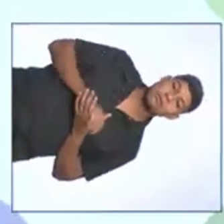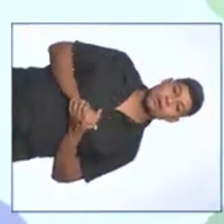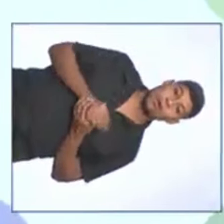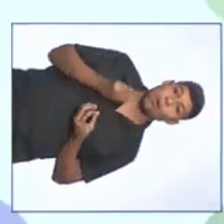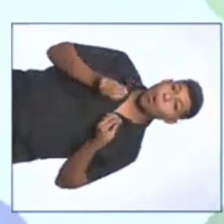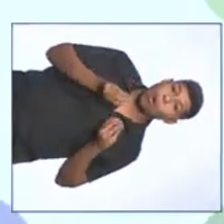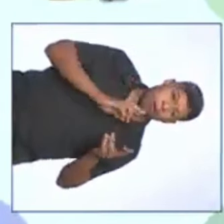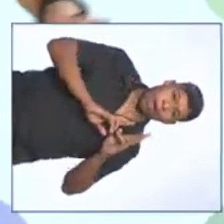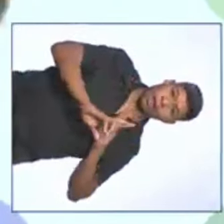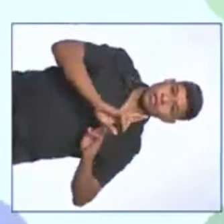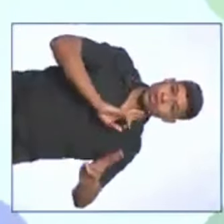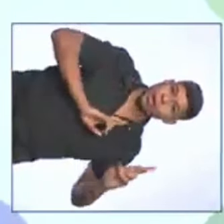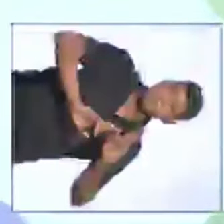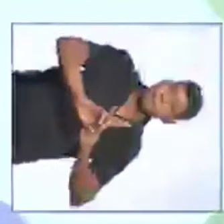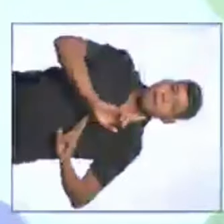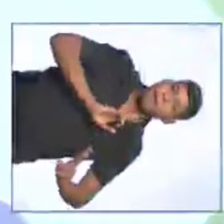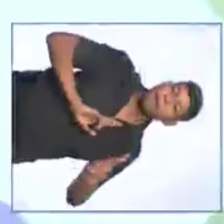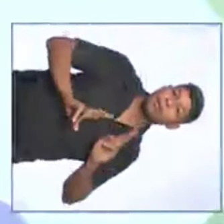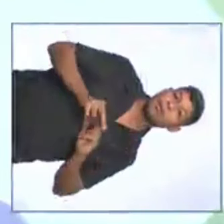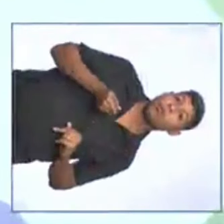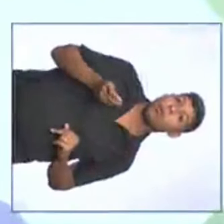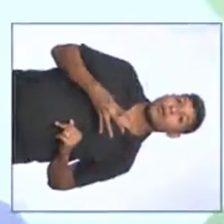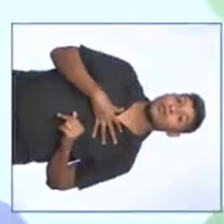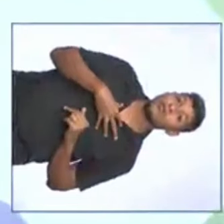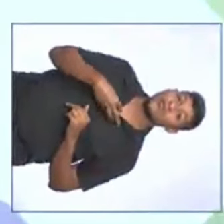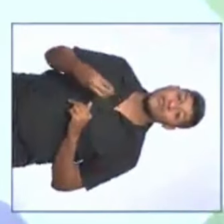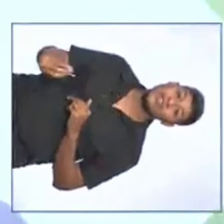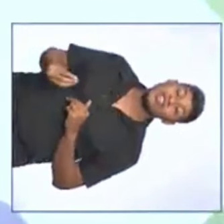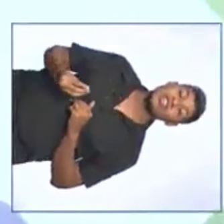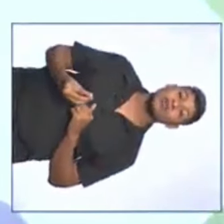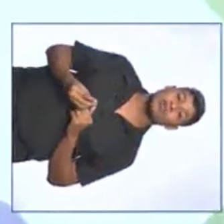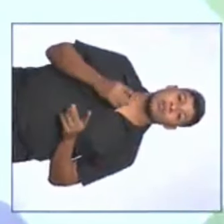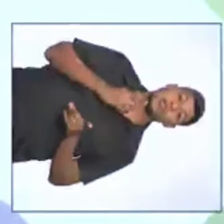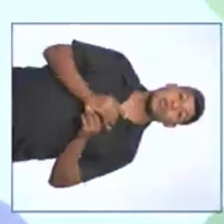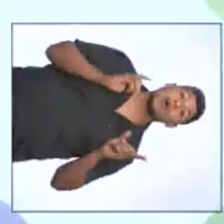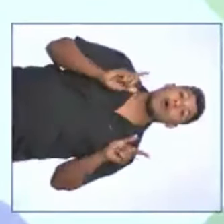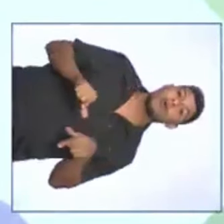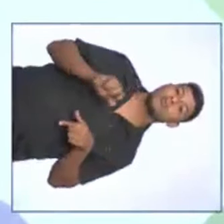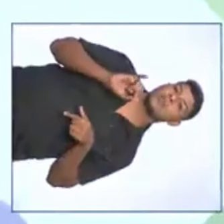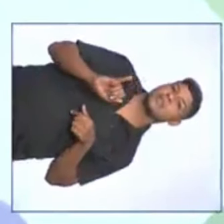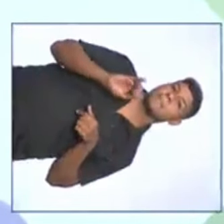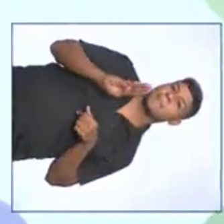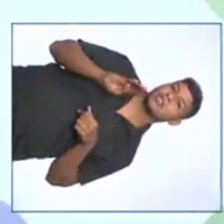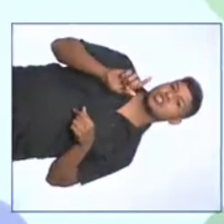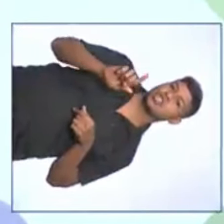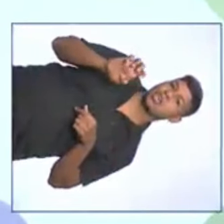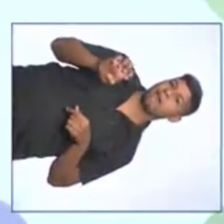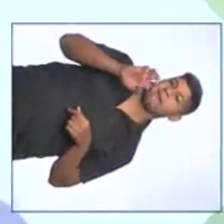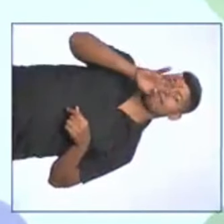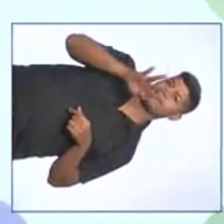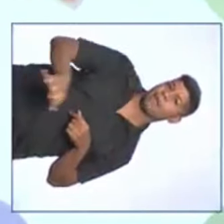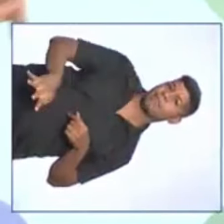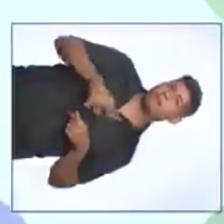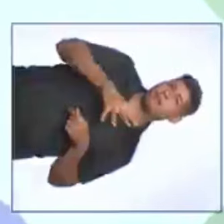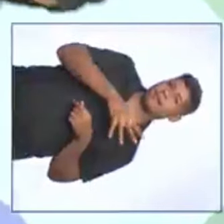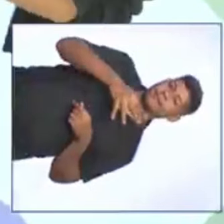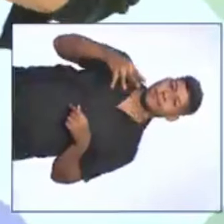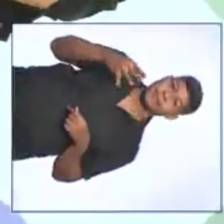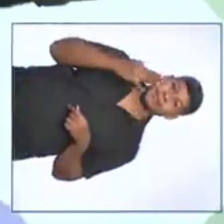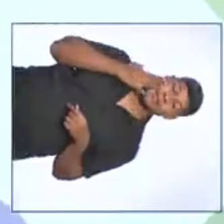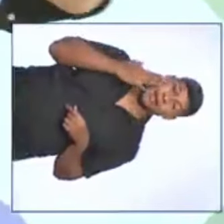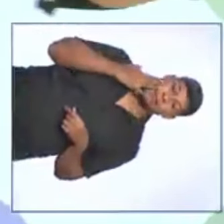o relacionamento que tem, quantidade de filhos e assim, sucessivamente, você vai encontrar lá, em tabelas. Só que, às vezes, a tabela é uma coisa muito